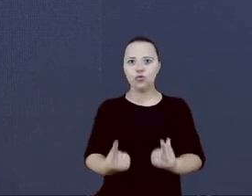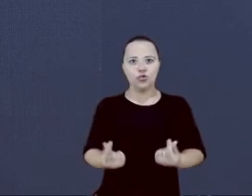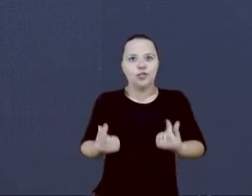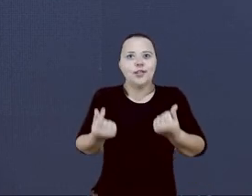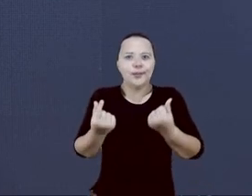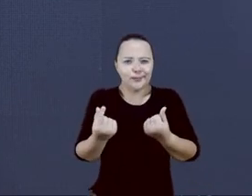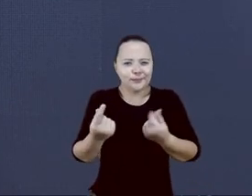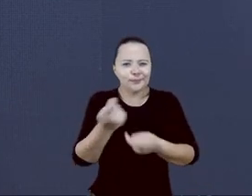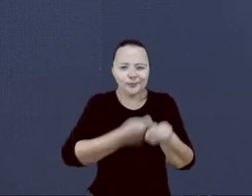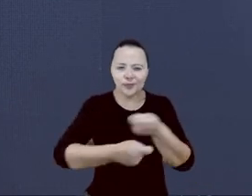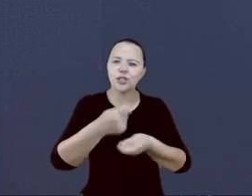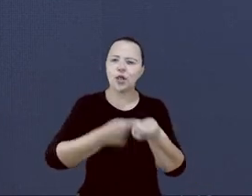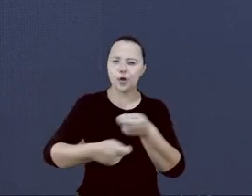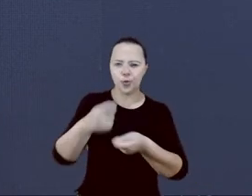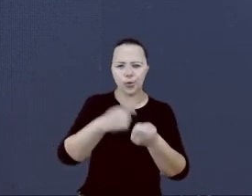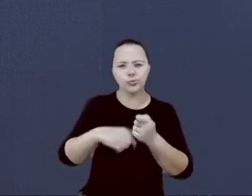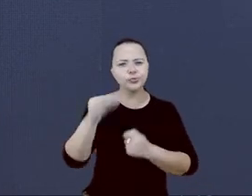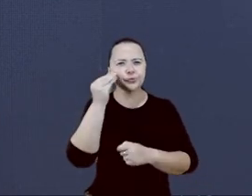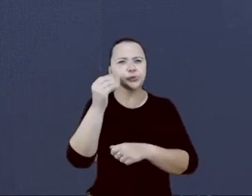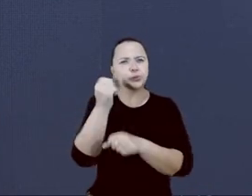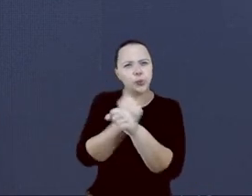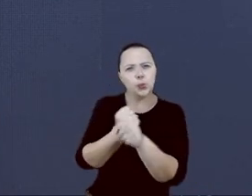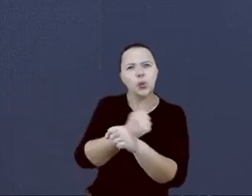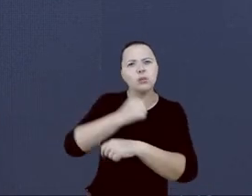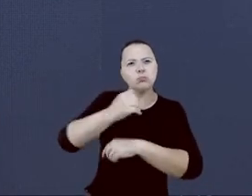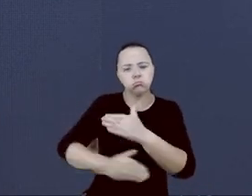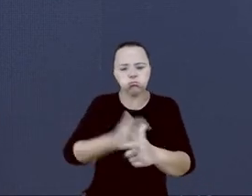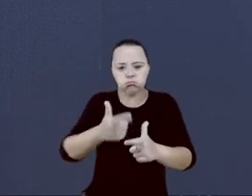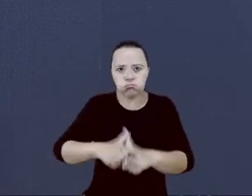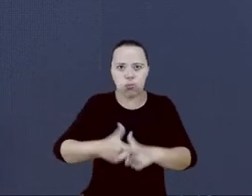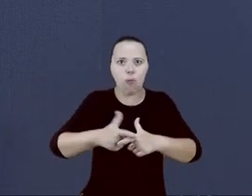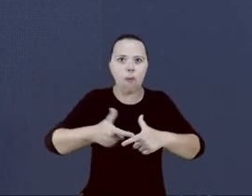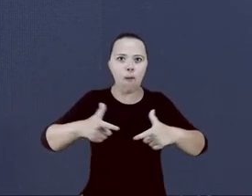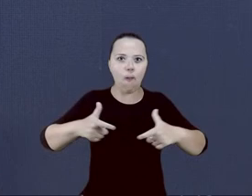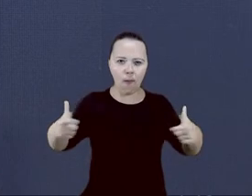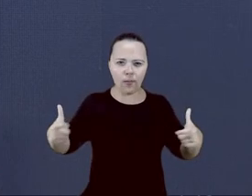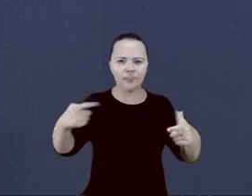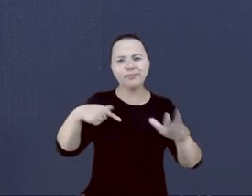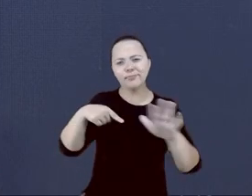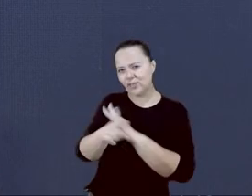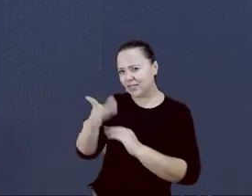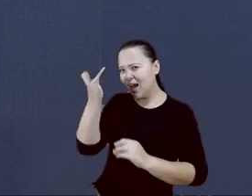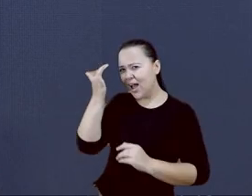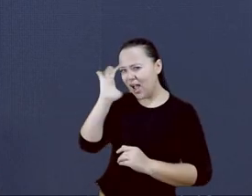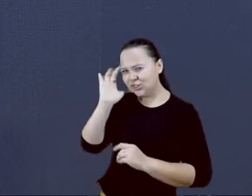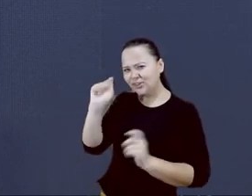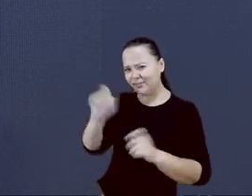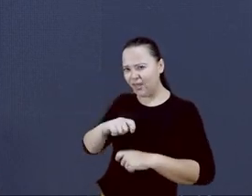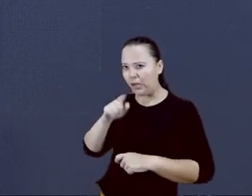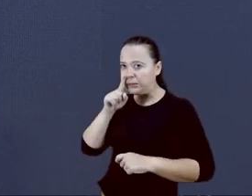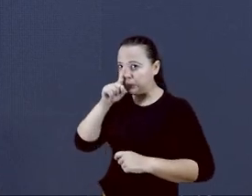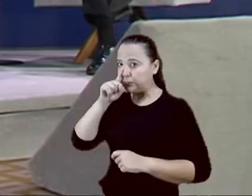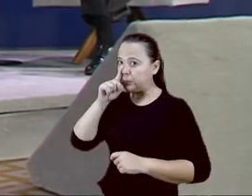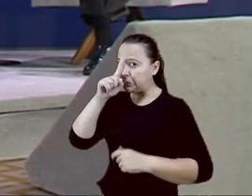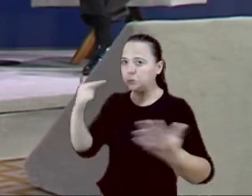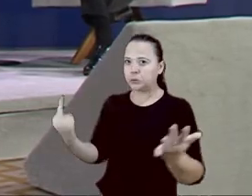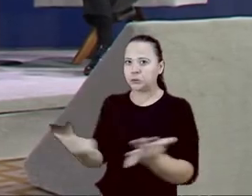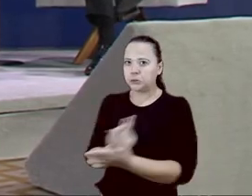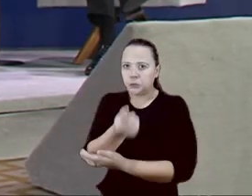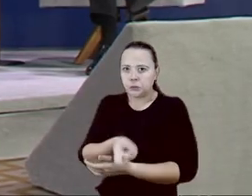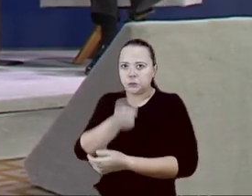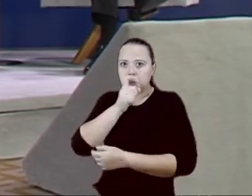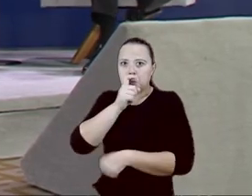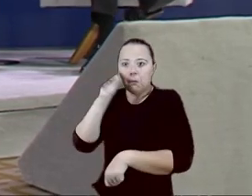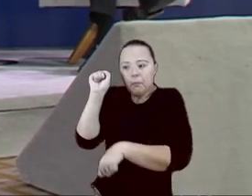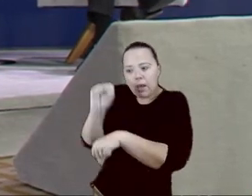secundário que a gente tem visto o ano após ano o crescimento muito forte você acha que existe algum risco de ter algum congelamento de liquidez que